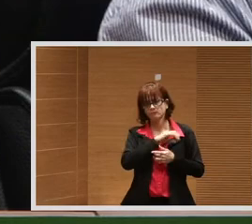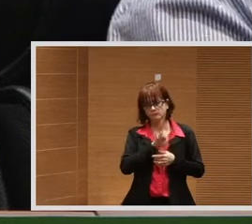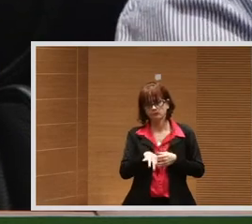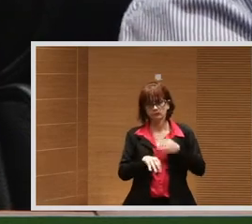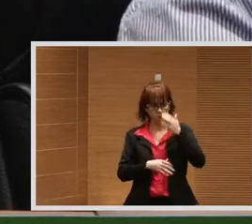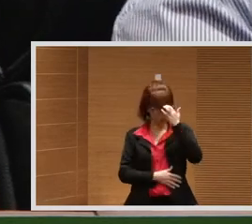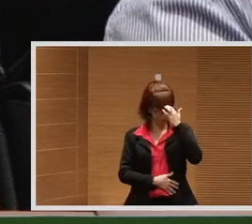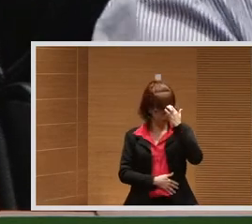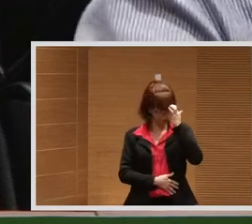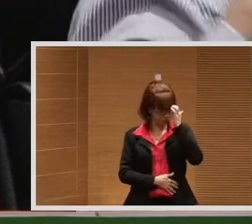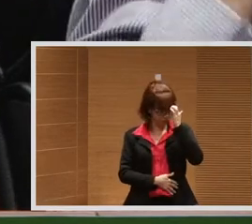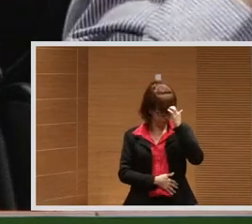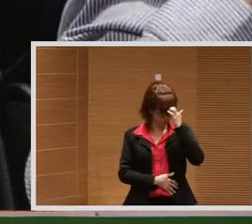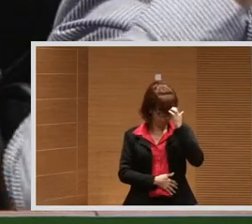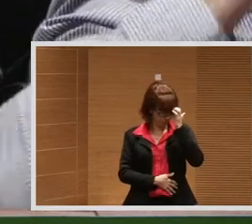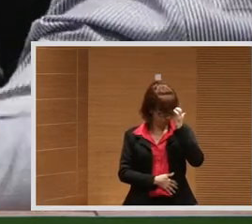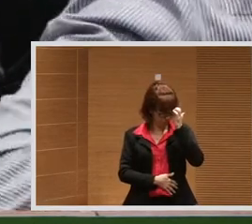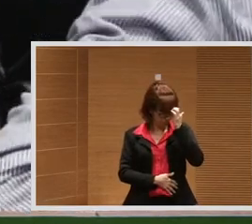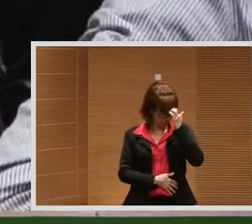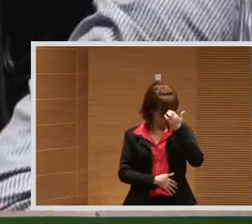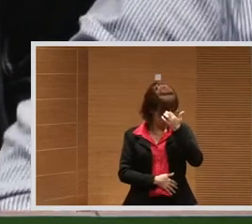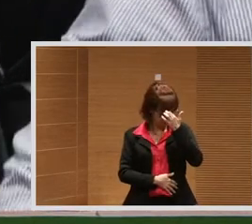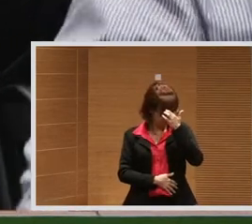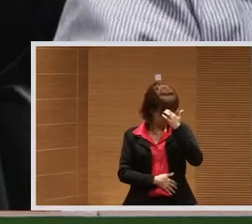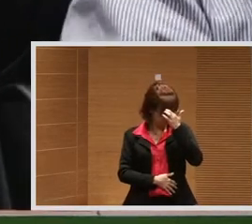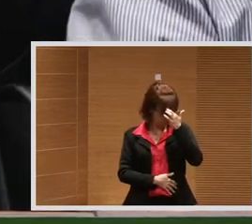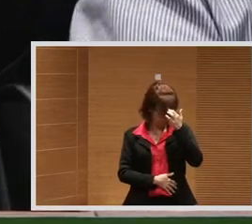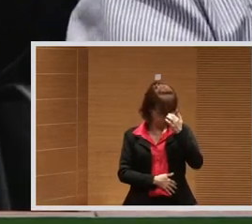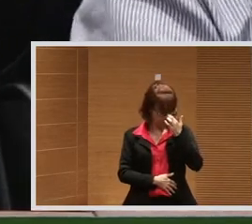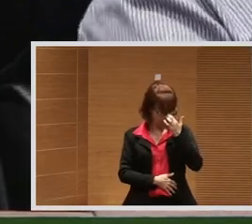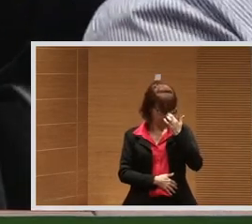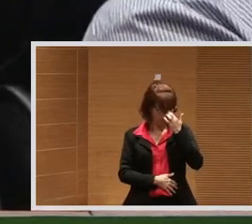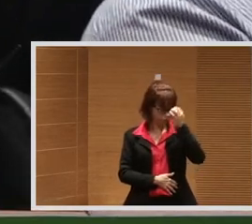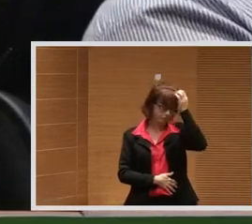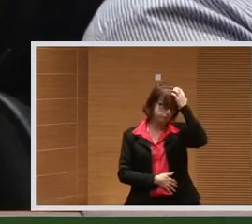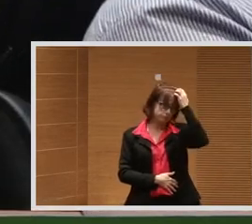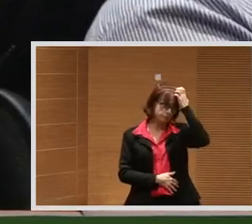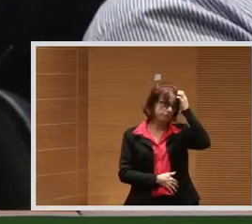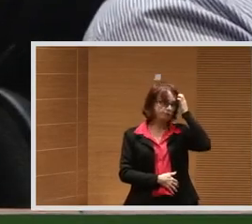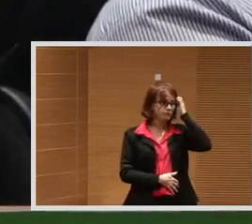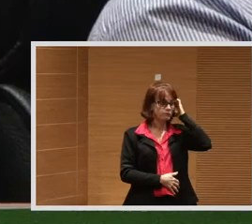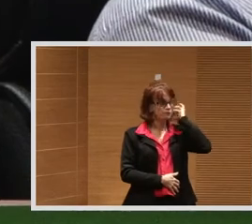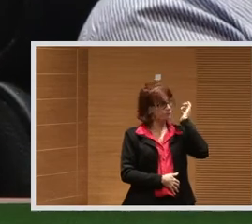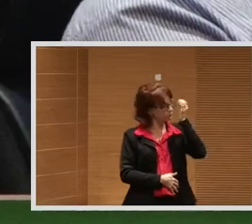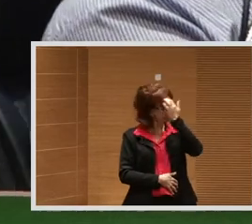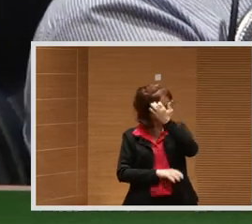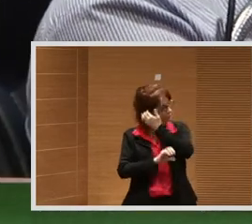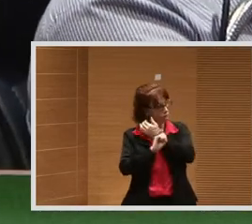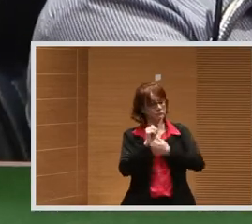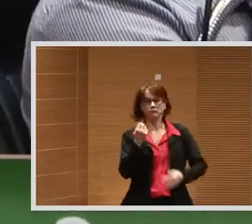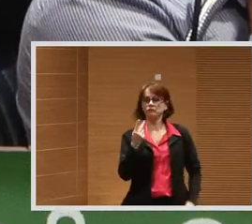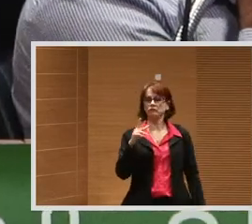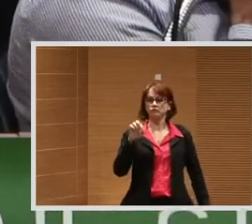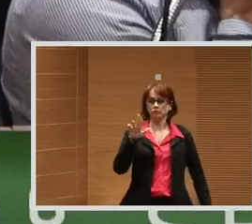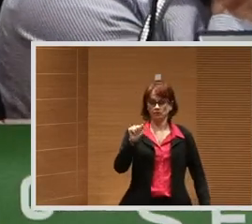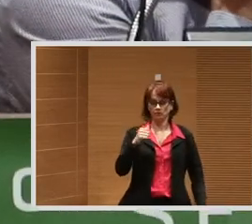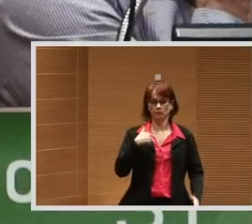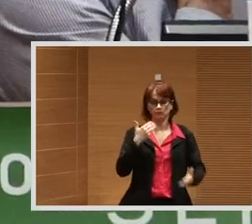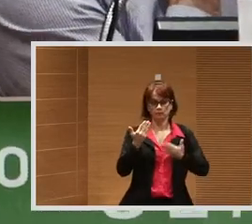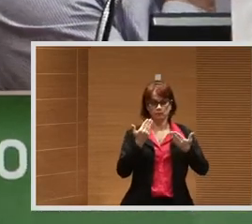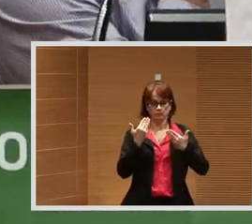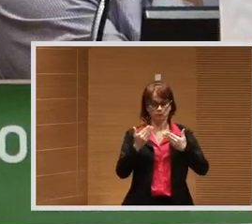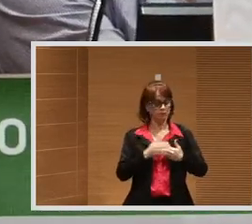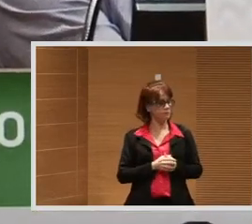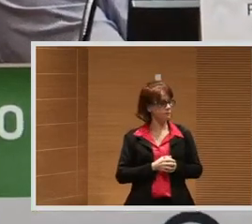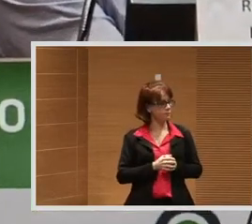mesmo. Né? Vamos... Eu aqui. Shirley Cardão, psicóloga.